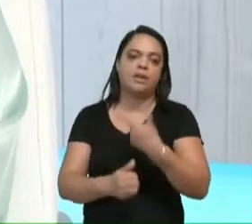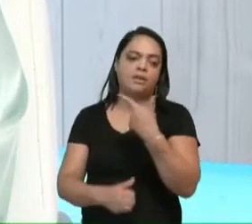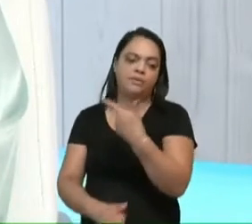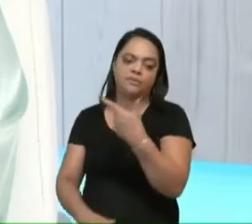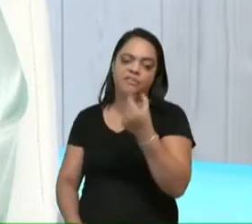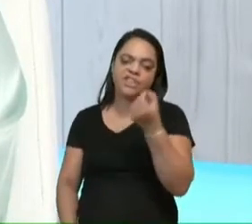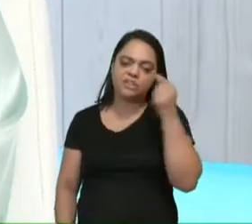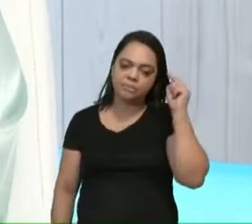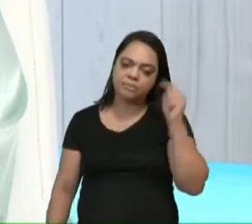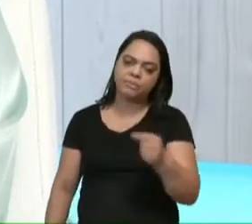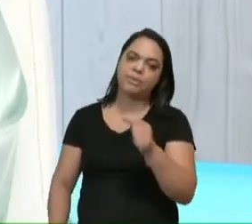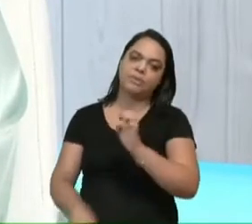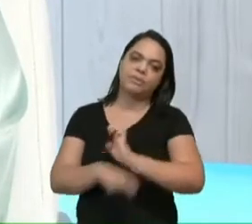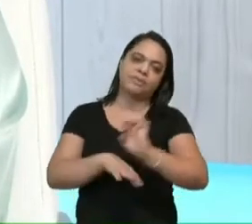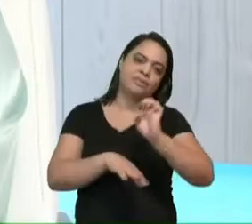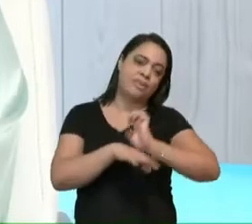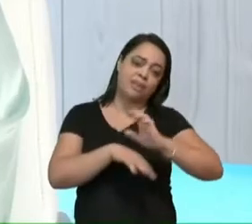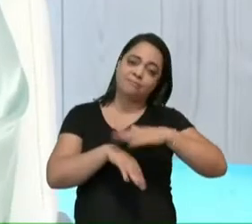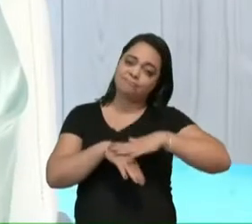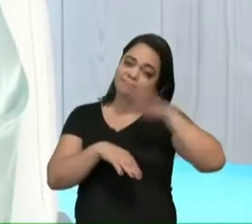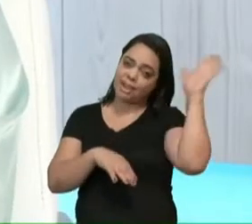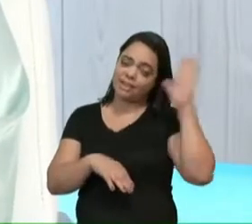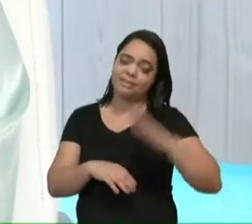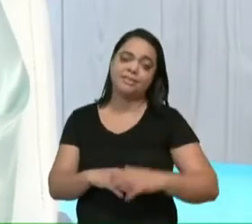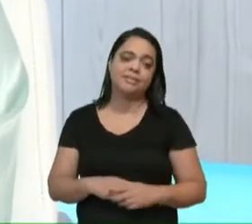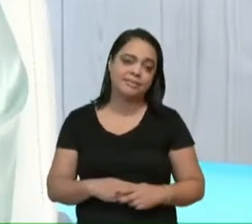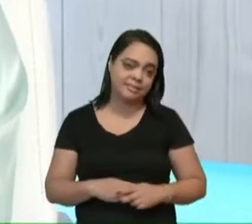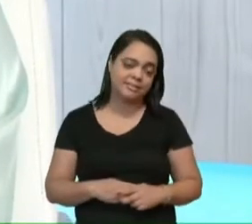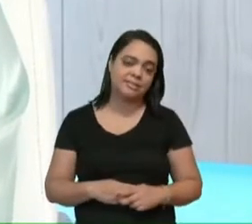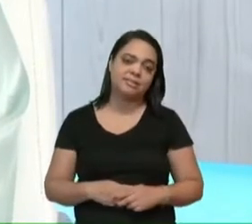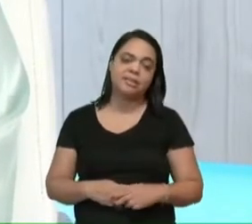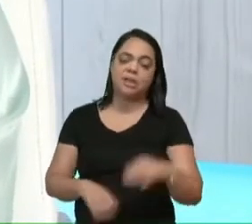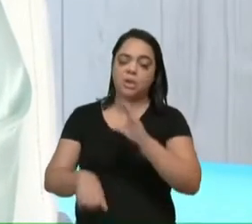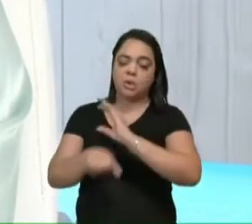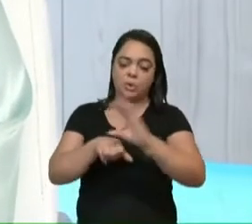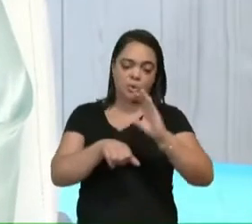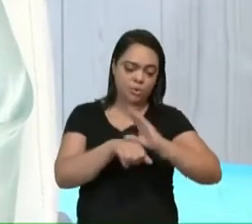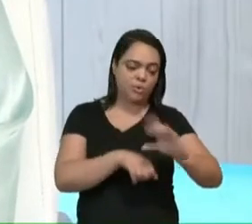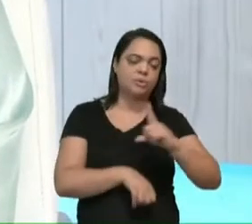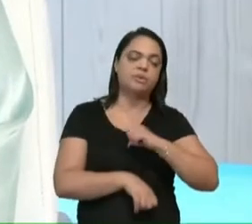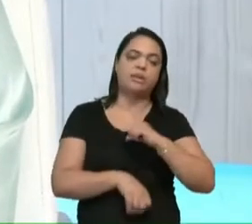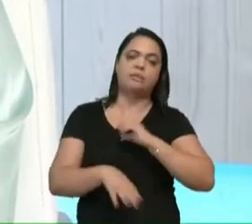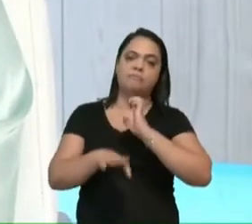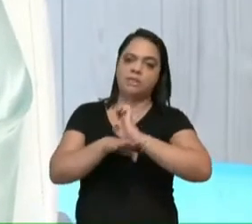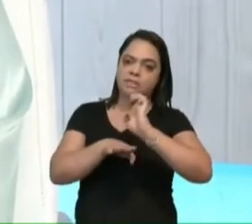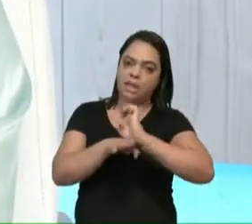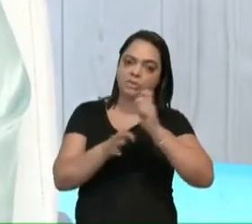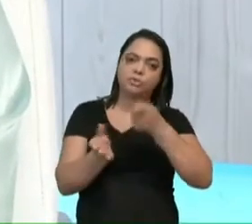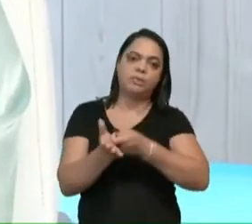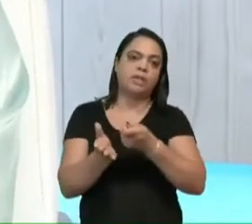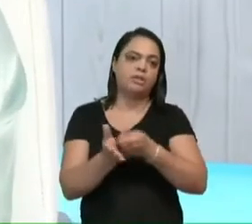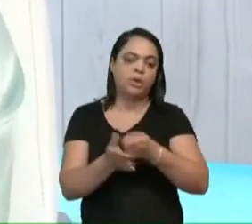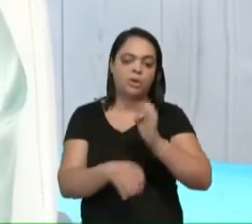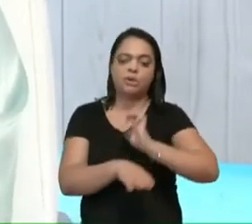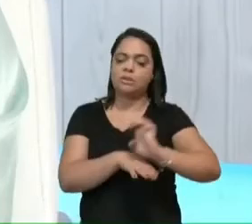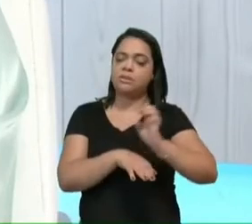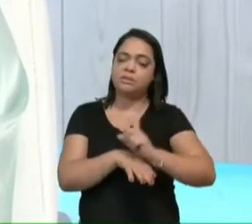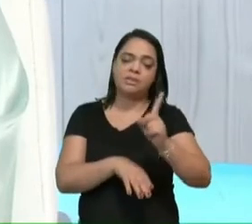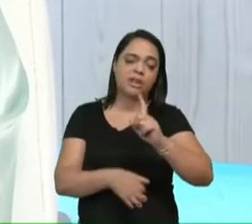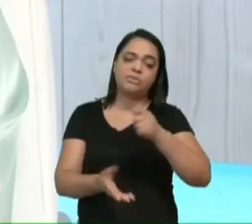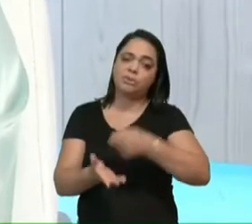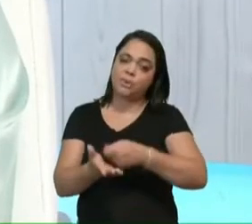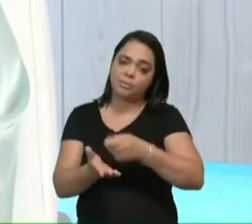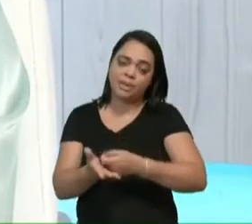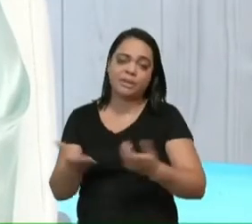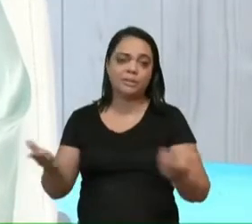20.000 Estagiários né então nós temos cursos com estágios obrigatórios com estágios não